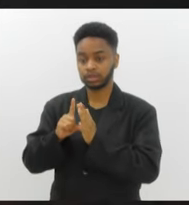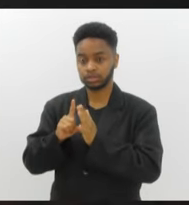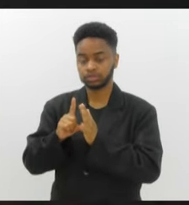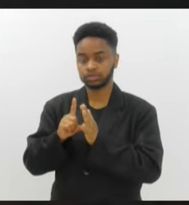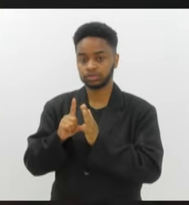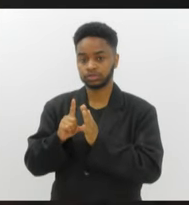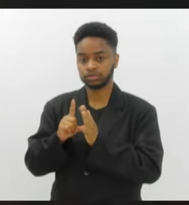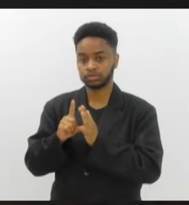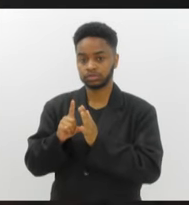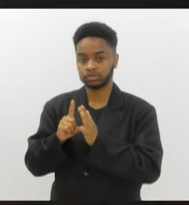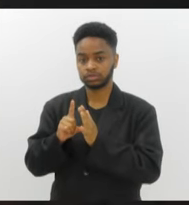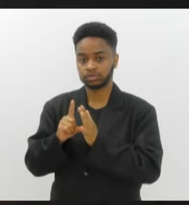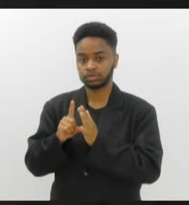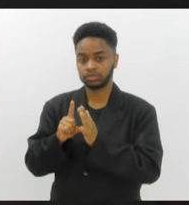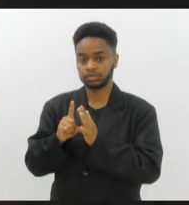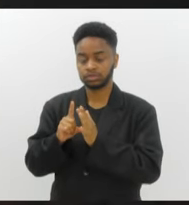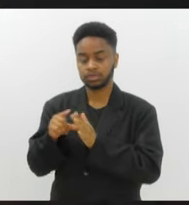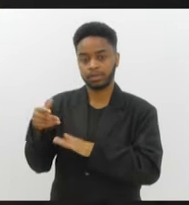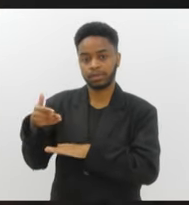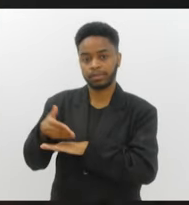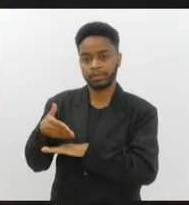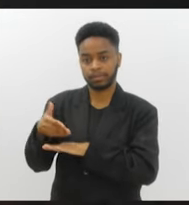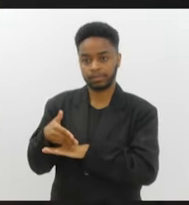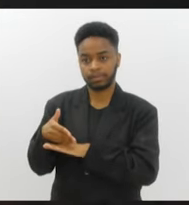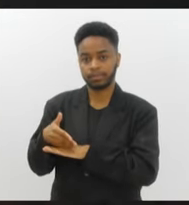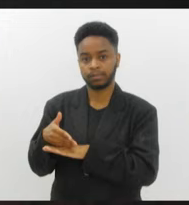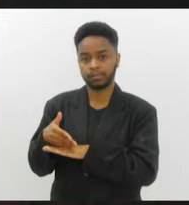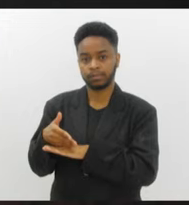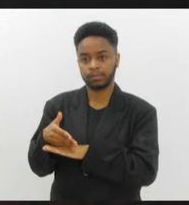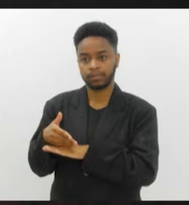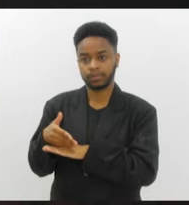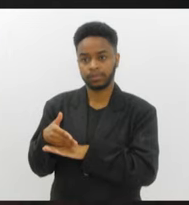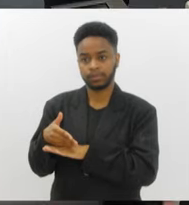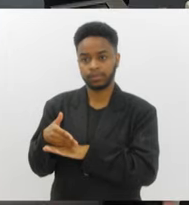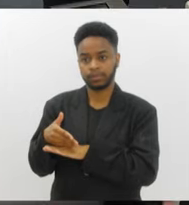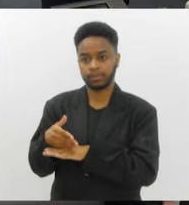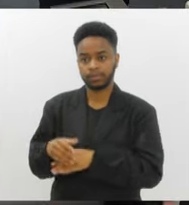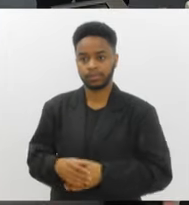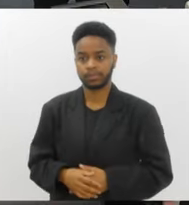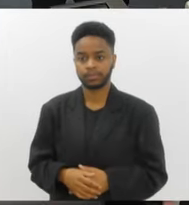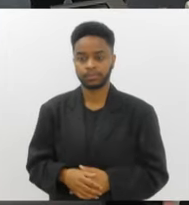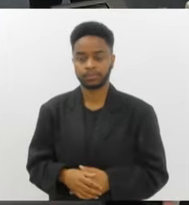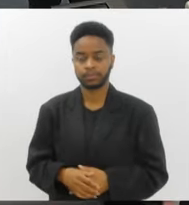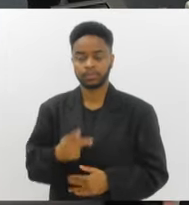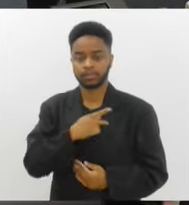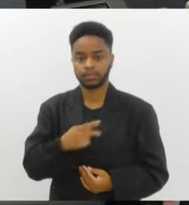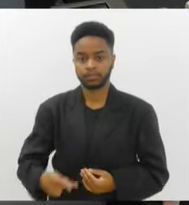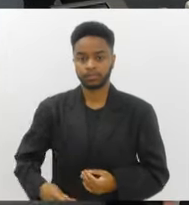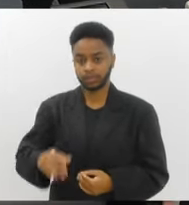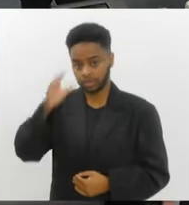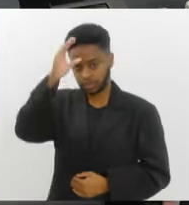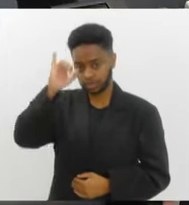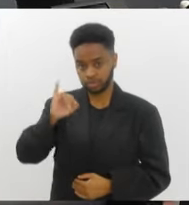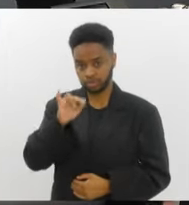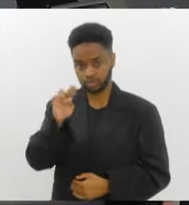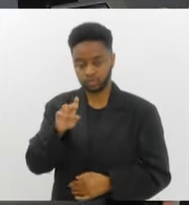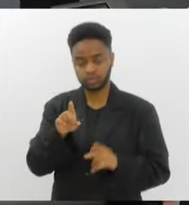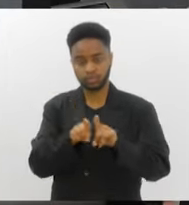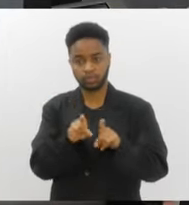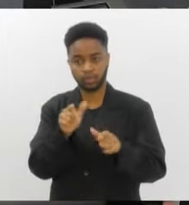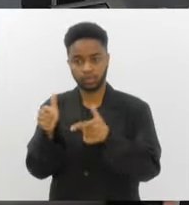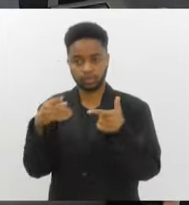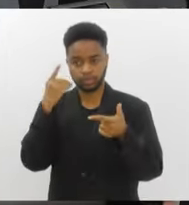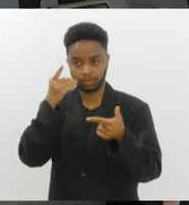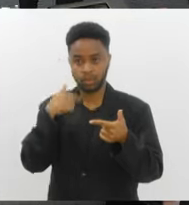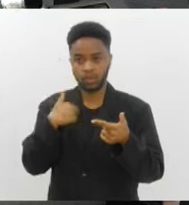breve participação aí, ainda no Presidente expediente. Presidente Aju, meus pares, eu gostaria no dia